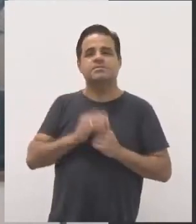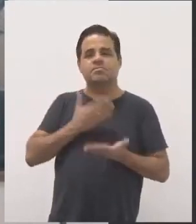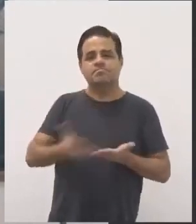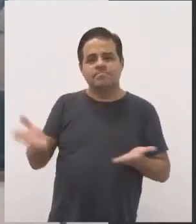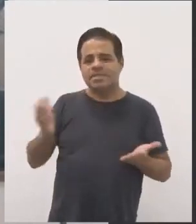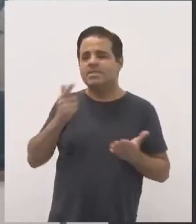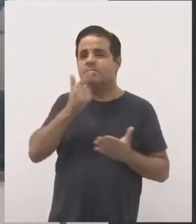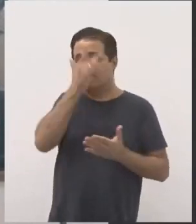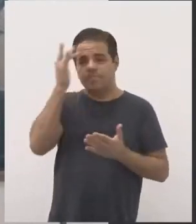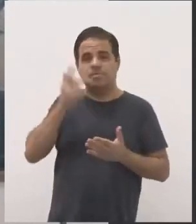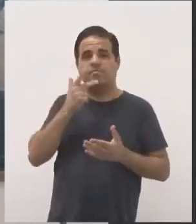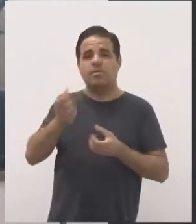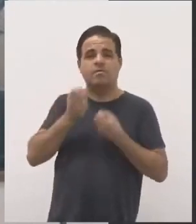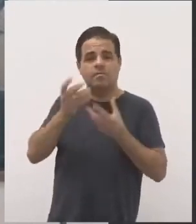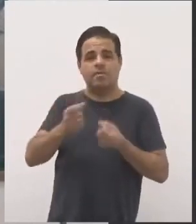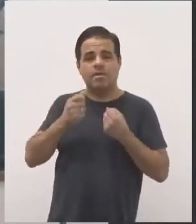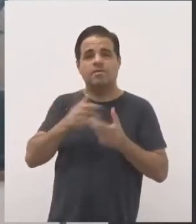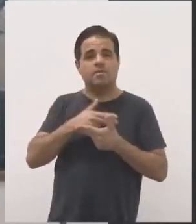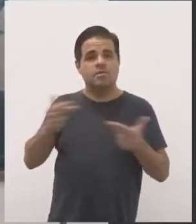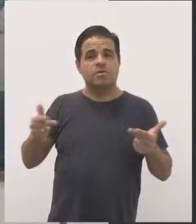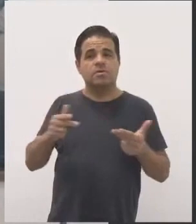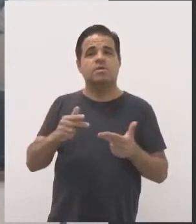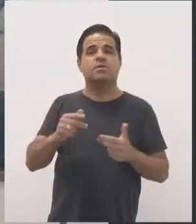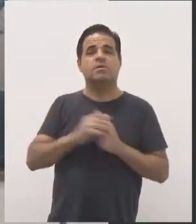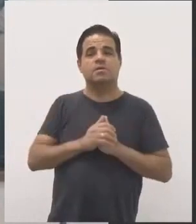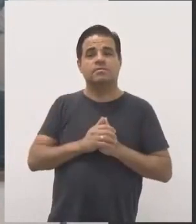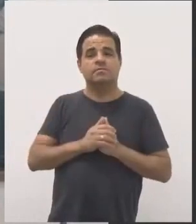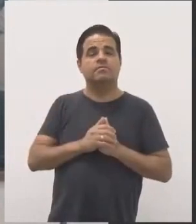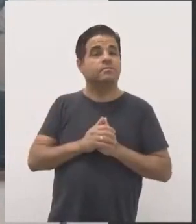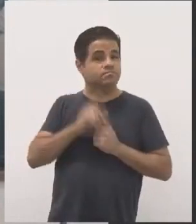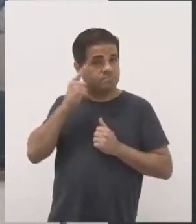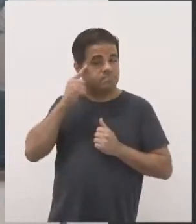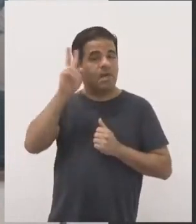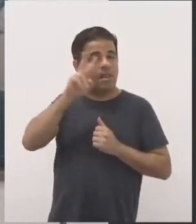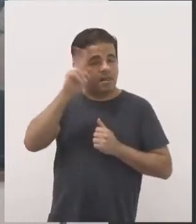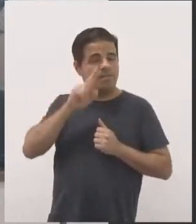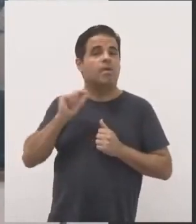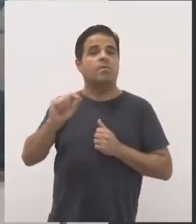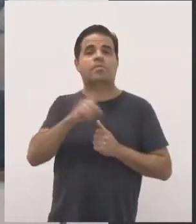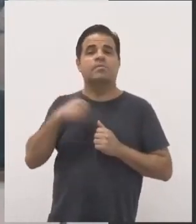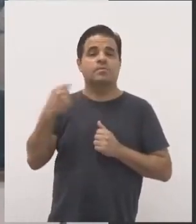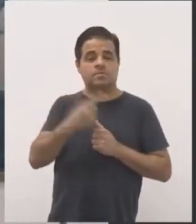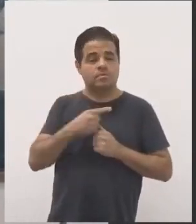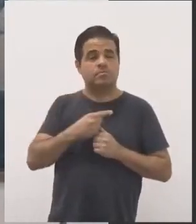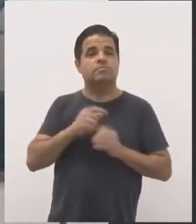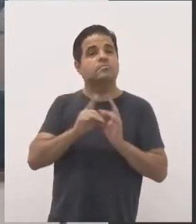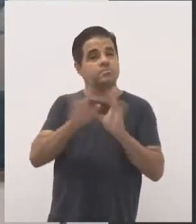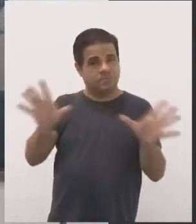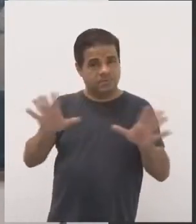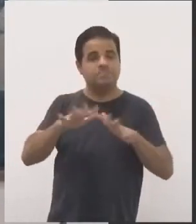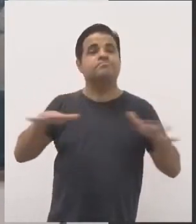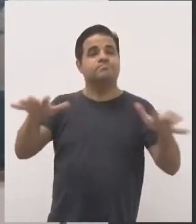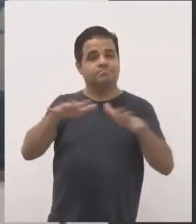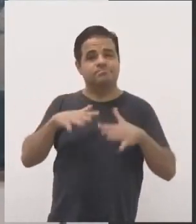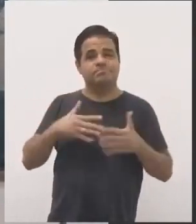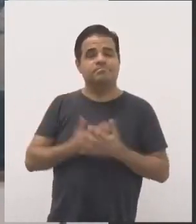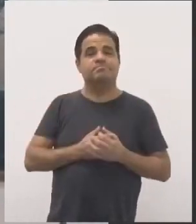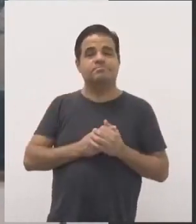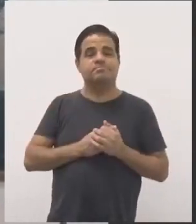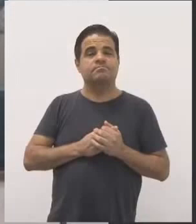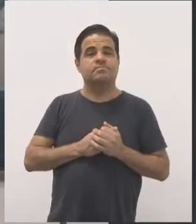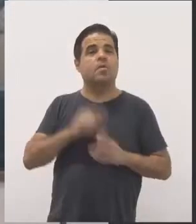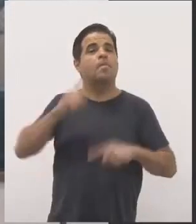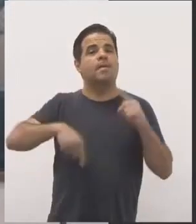meio. Bom, de qualquer forma, vale lembrar, então, que nós disponibilizamos